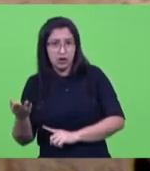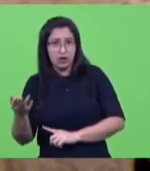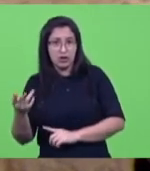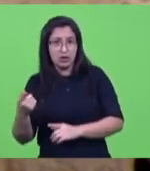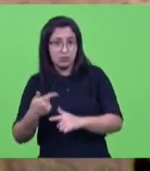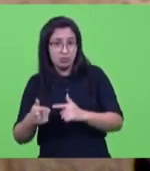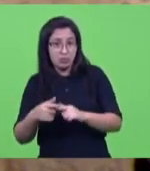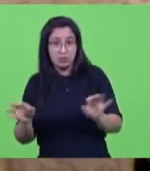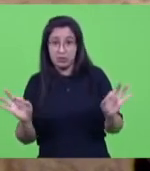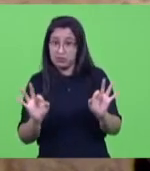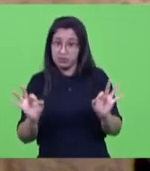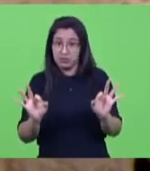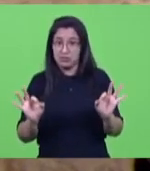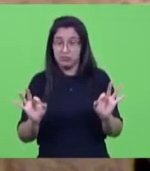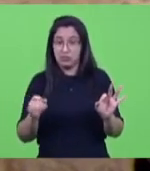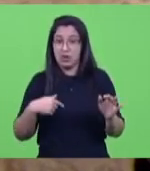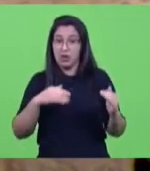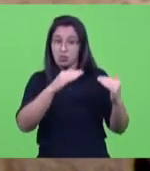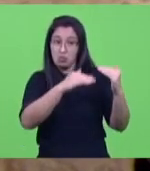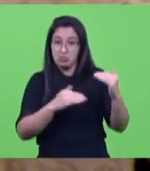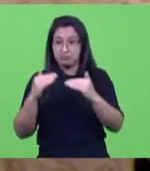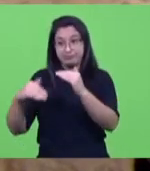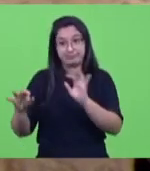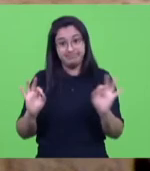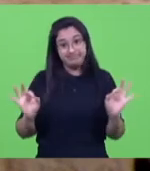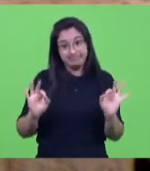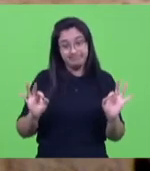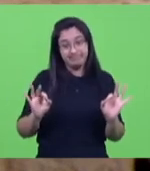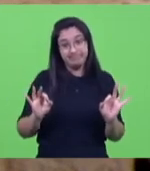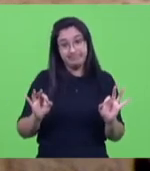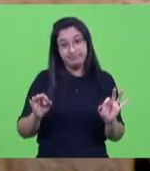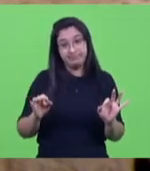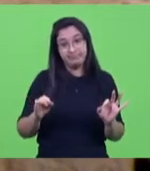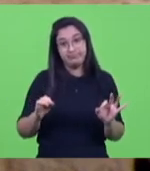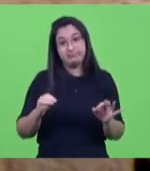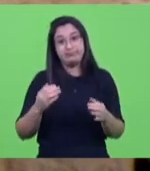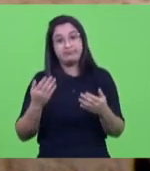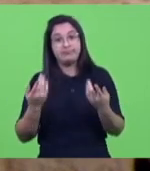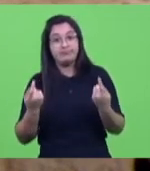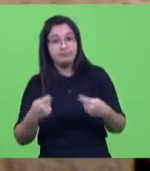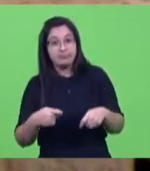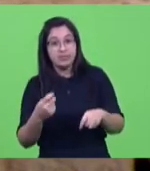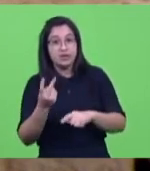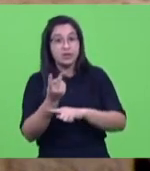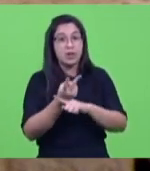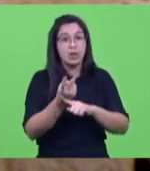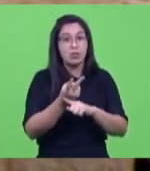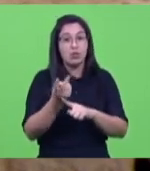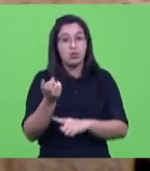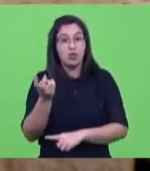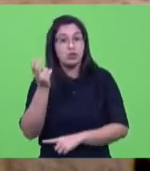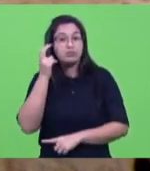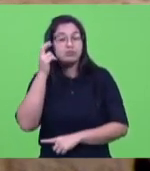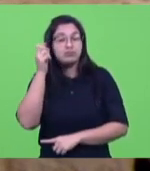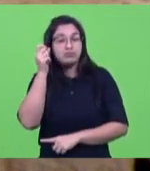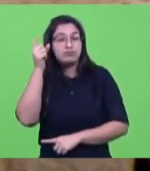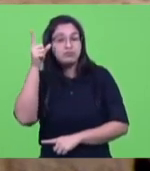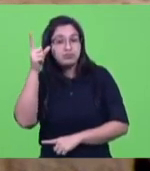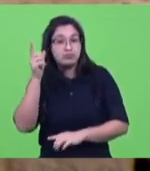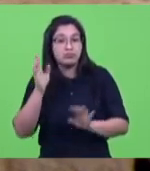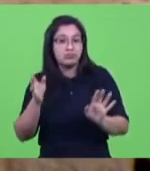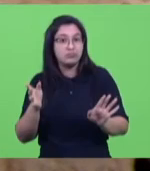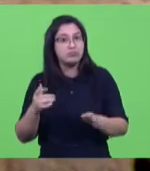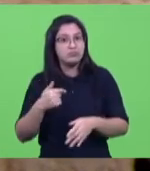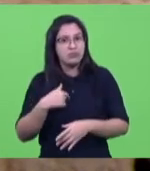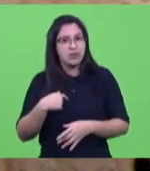dos dois posicionamentos. Se eu não tivesse conhecimento, eu ia atrás, e Deus me livre se eu tivesse uma visão autoritária e socialista do mundo. Não tem.